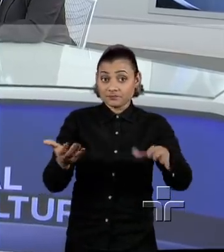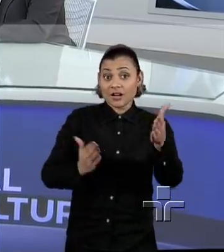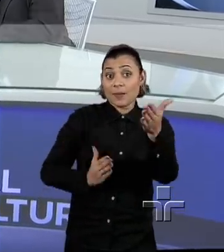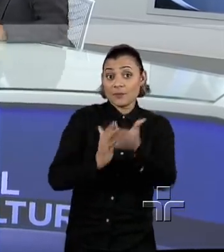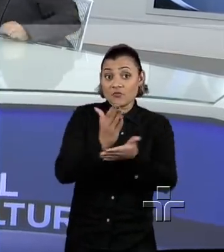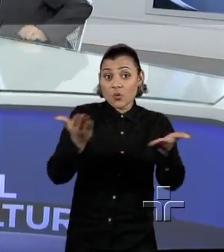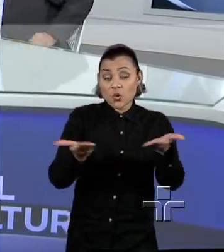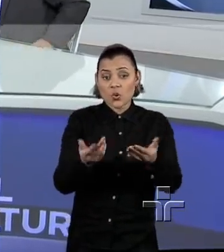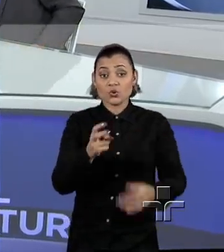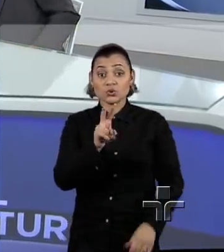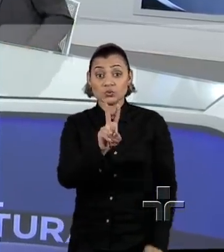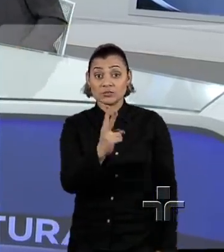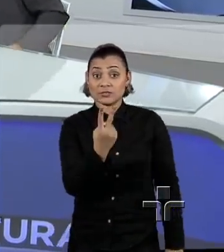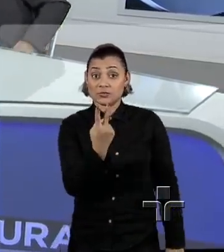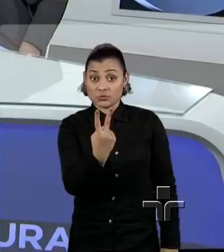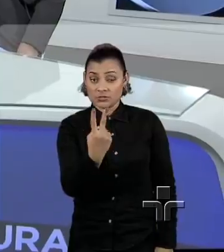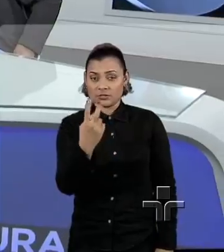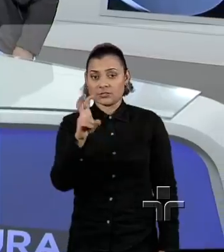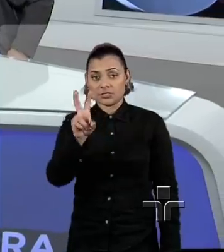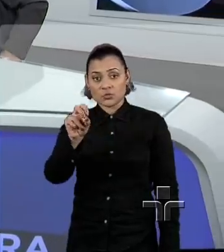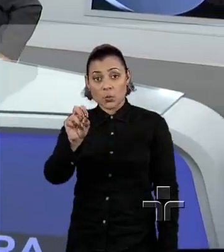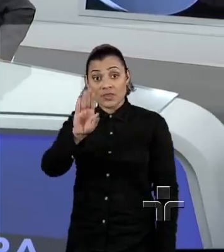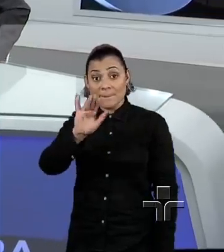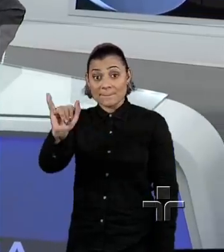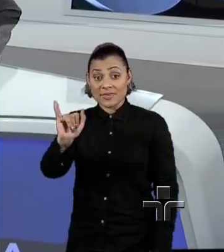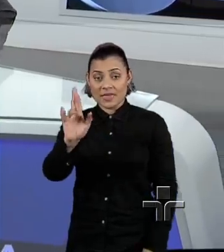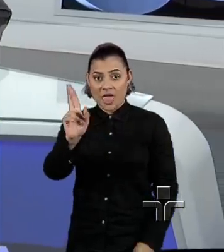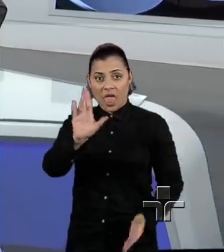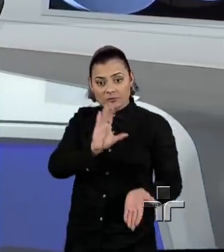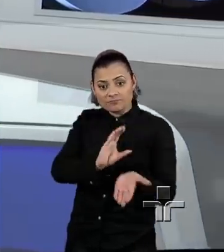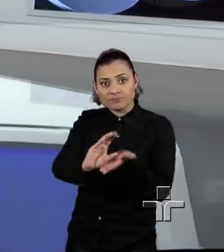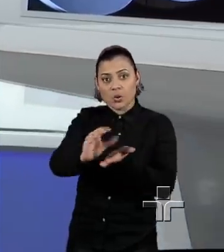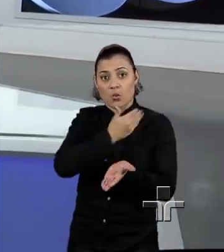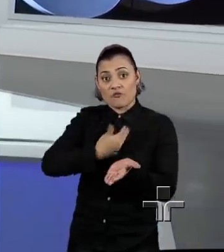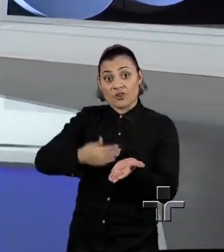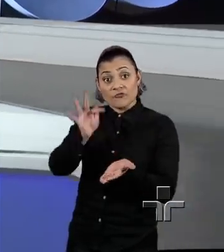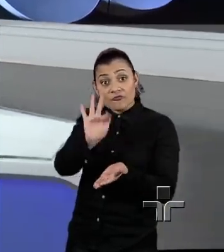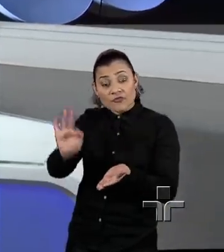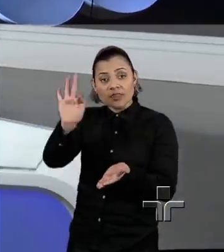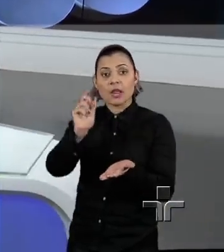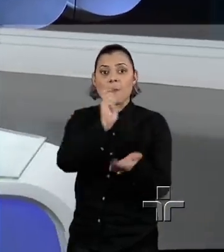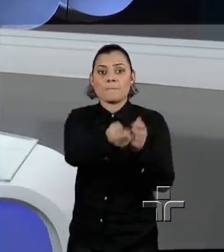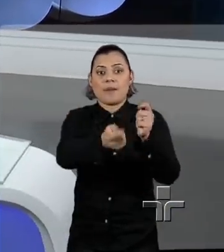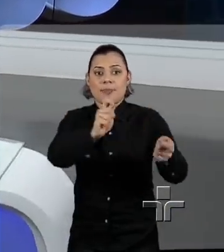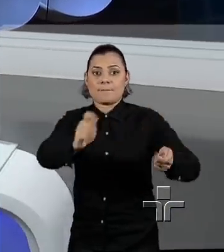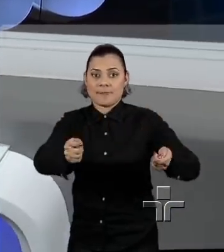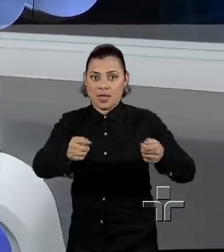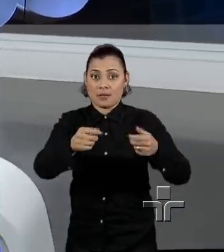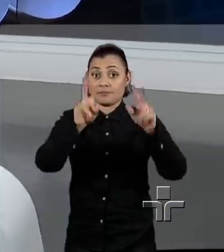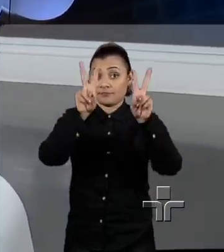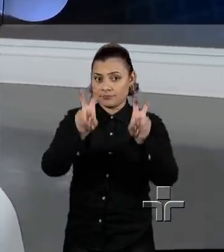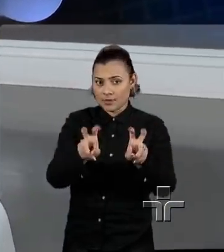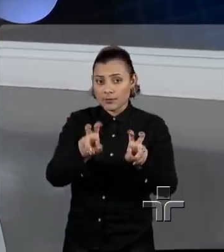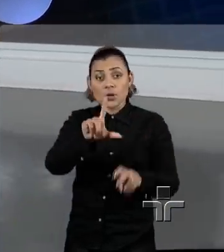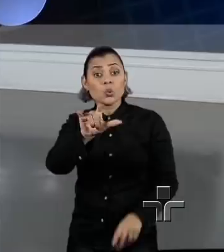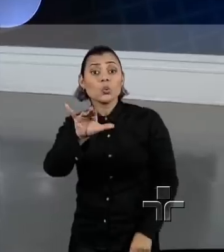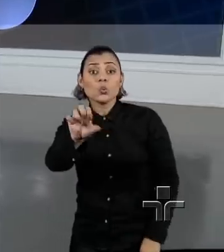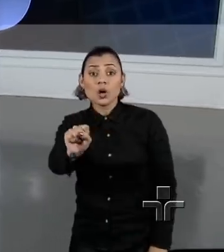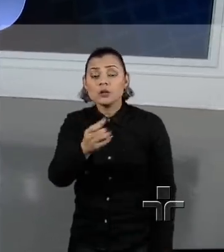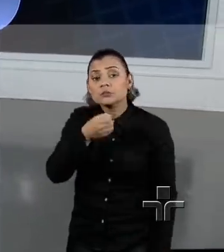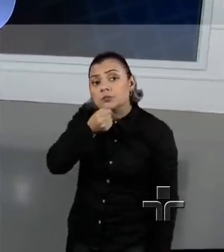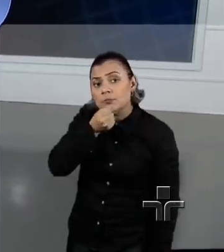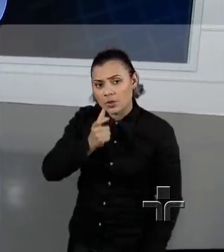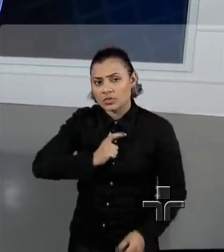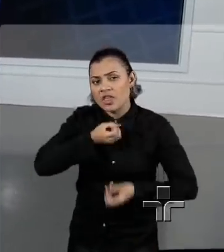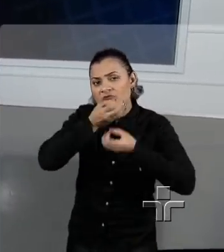quase 250 bilhões de reais em créditos extras para o governo federal pagar despesas correntes. O repórter Lucas Scherer tem outras